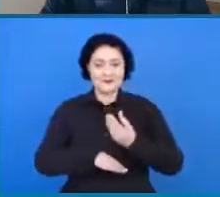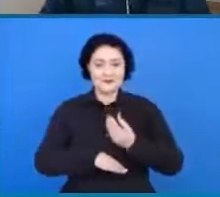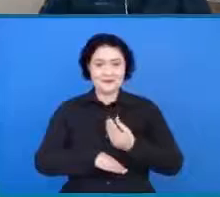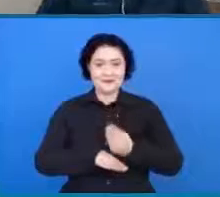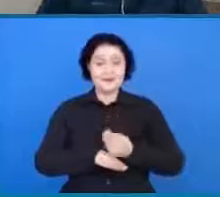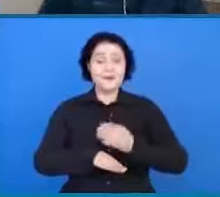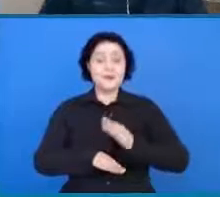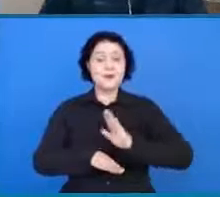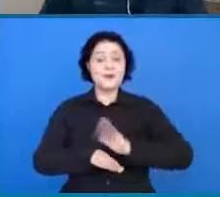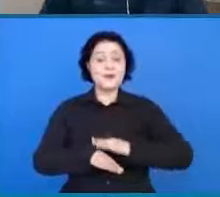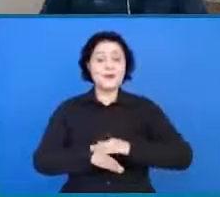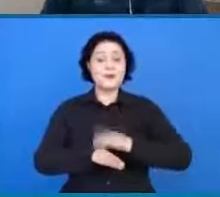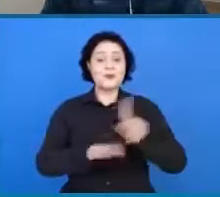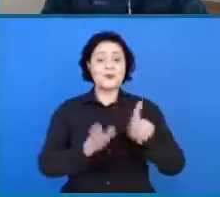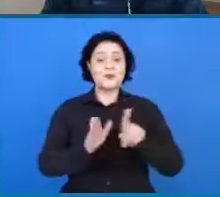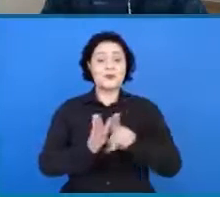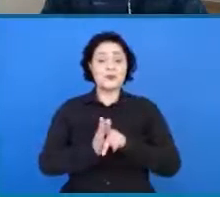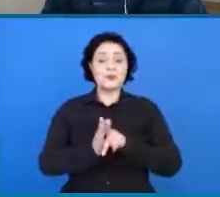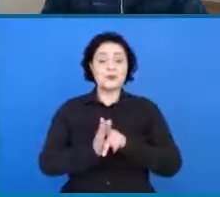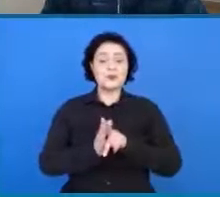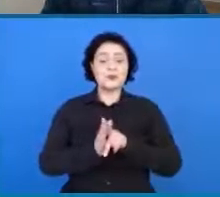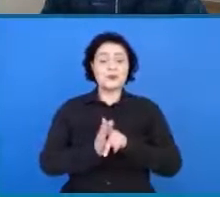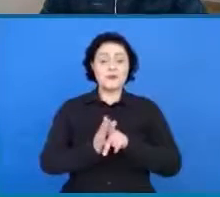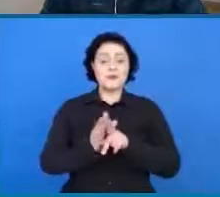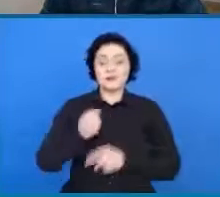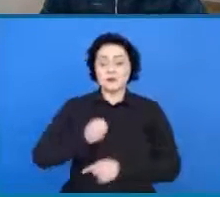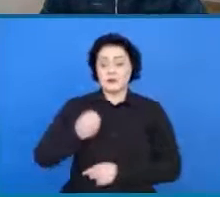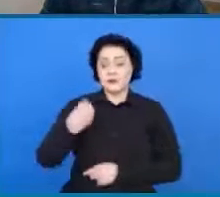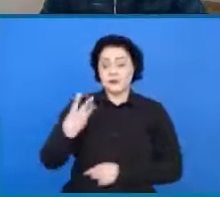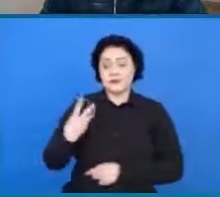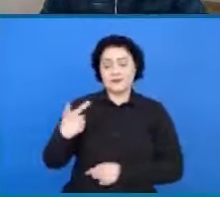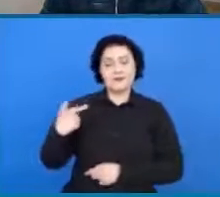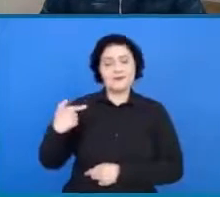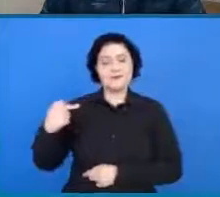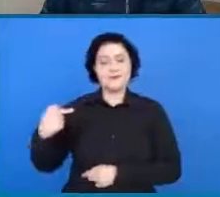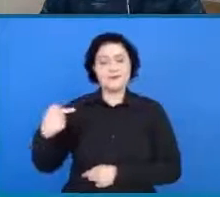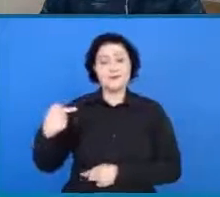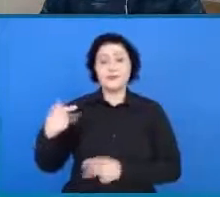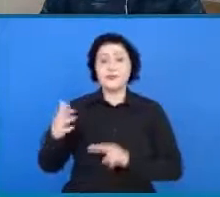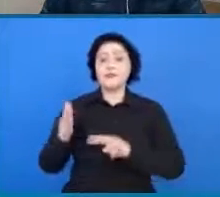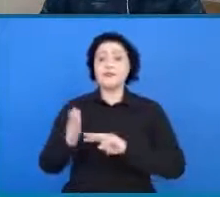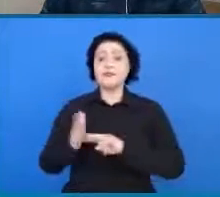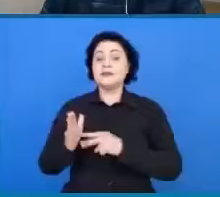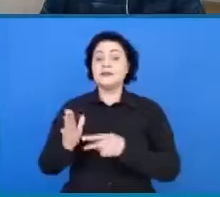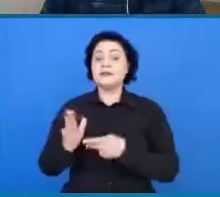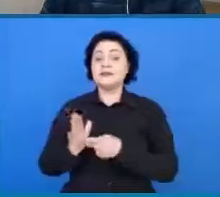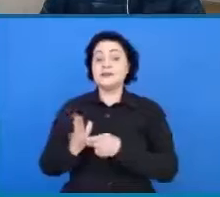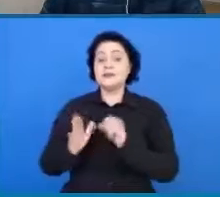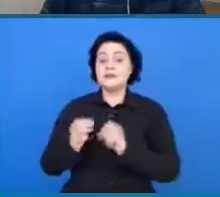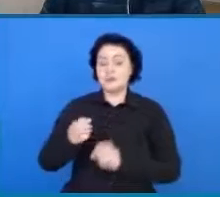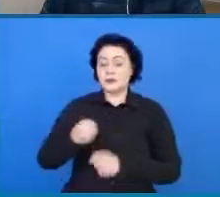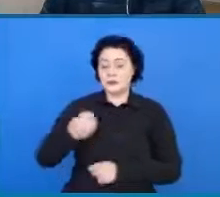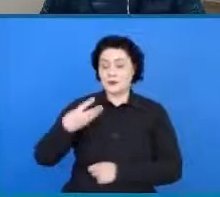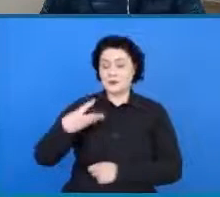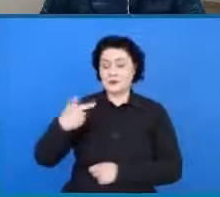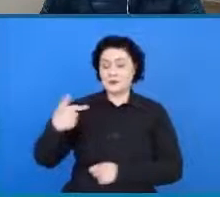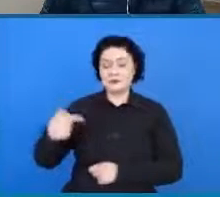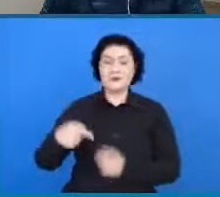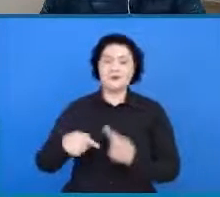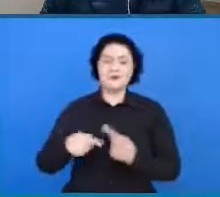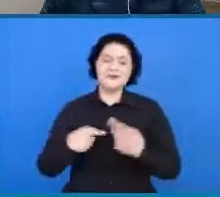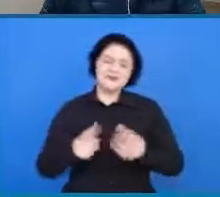Momento Espírita volume 37 O que que significa volume 37 muito já sabem mas os que